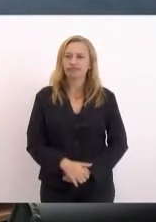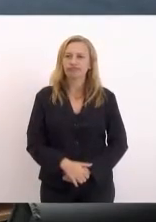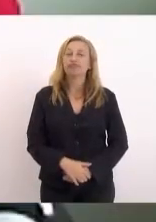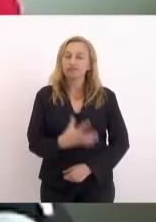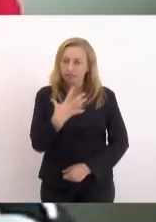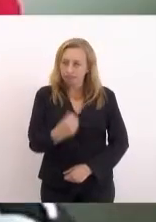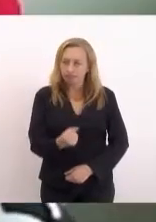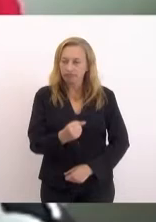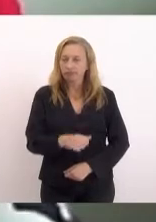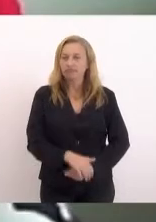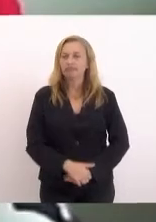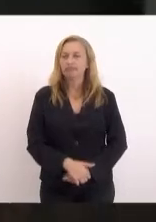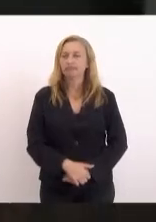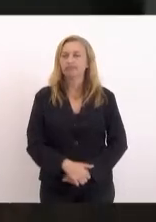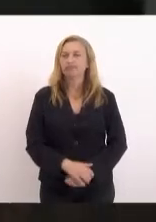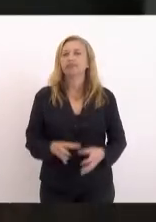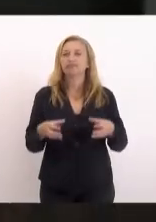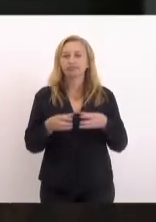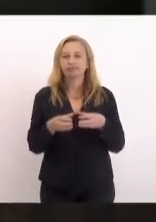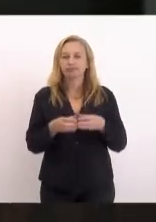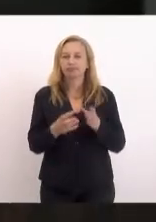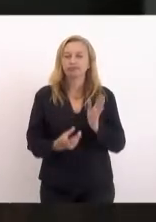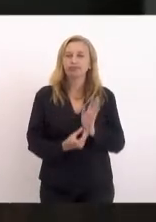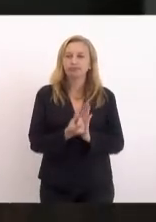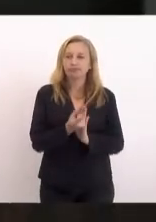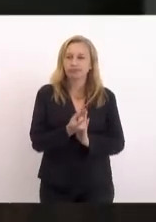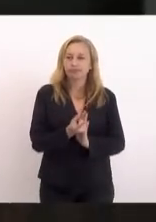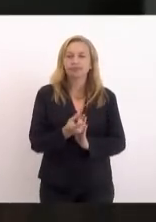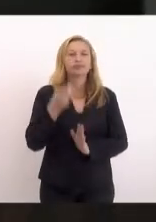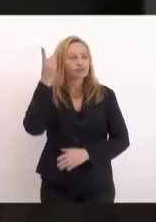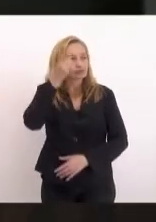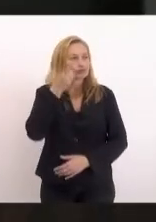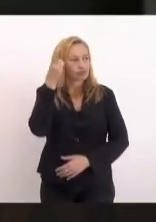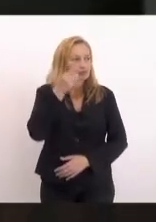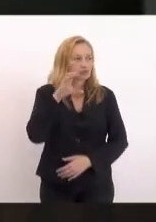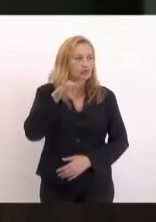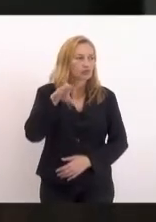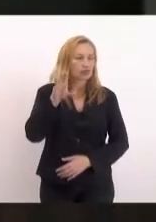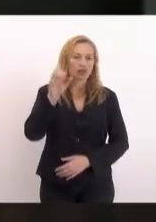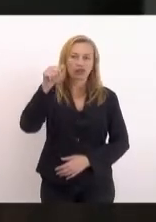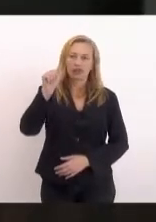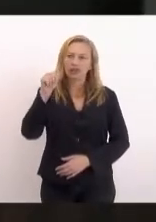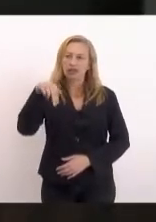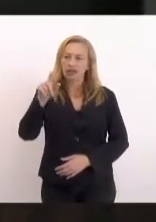Parecer favorável. Pela Comissão de Orçamento, deputado Márcio Canella.